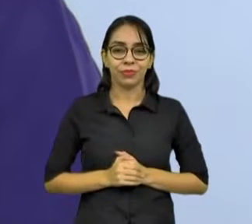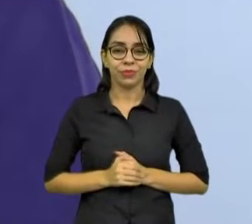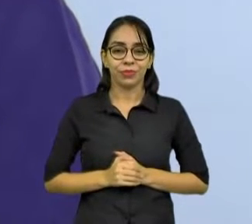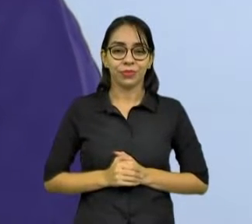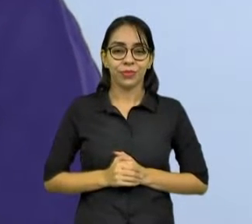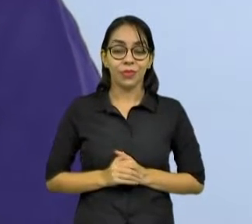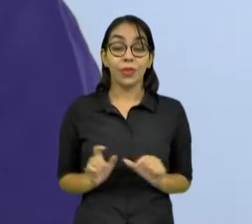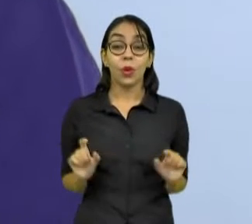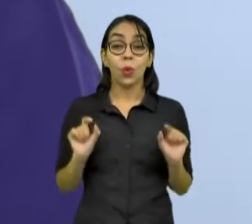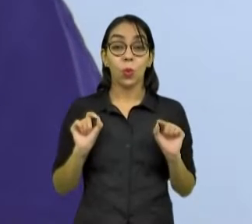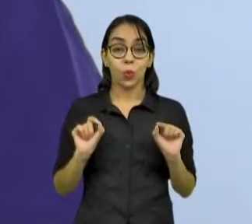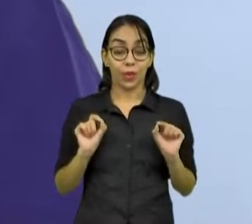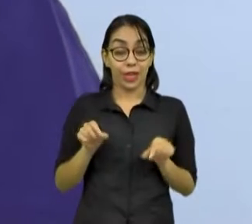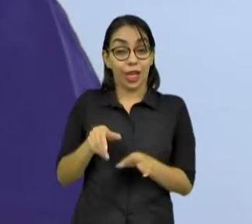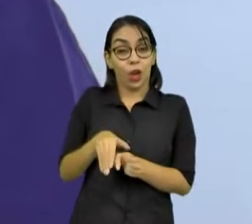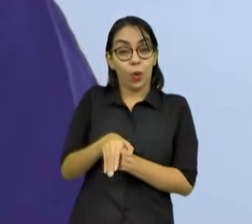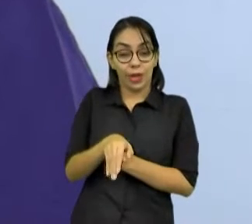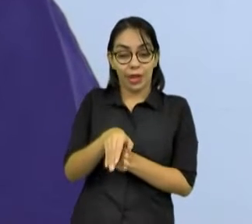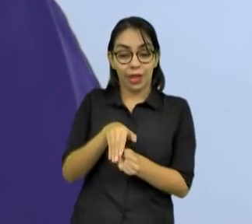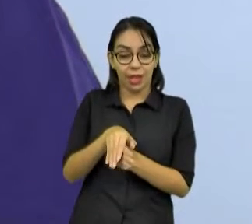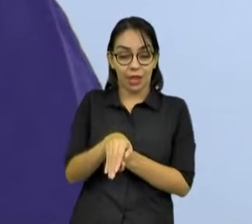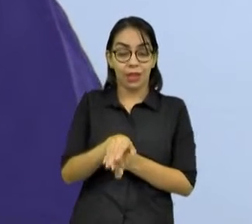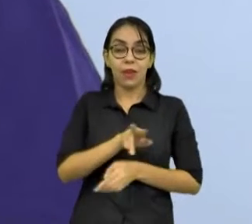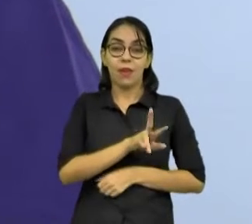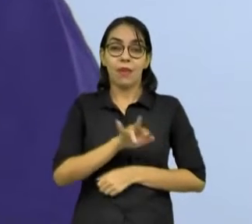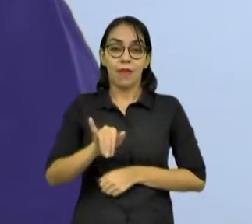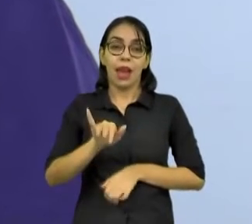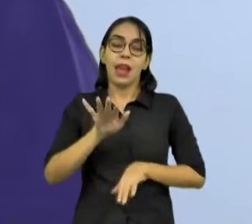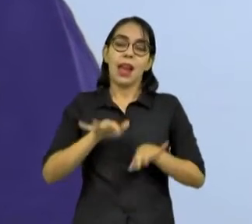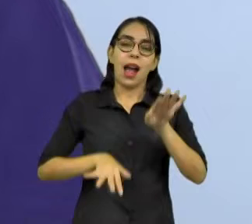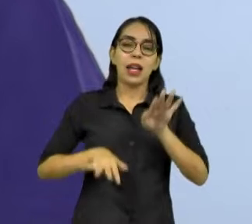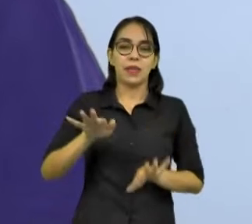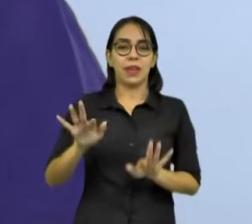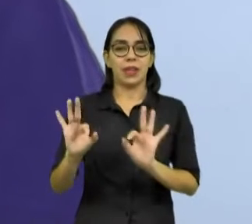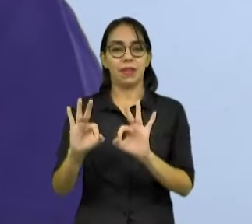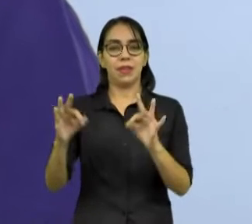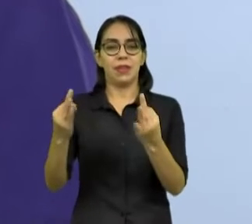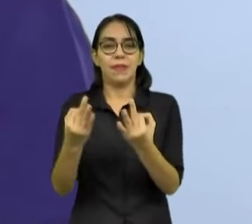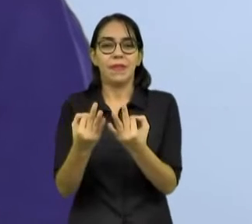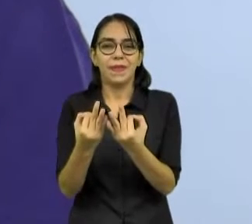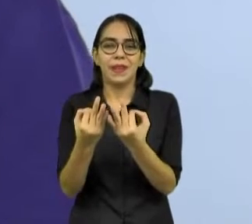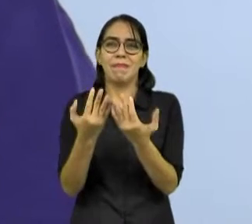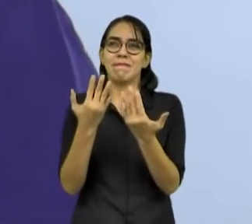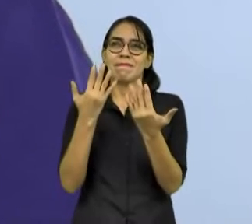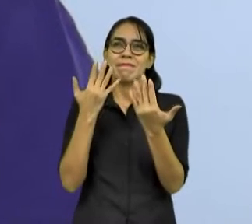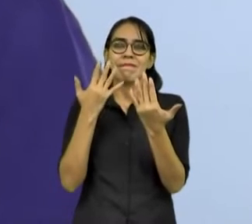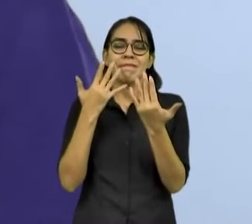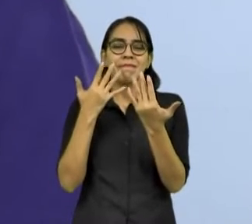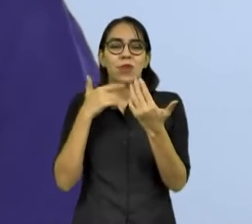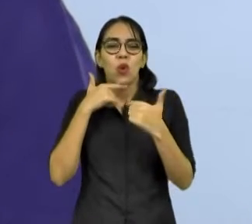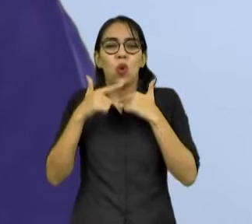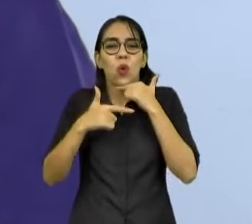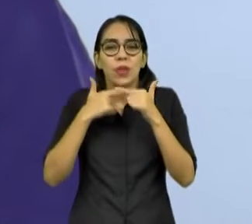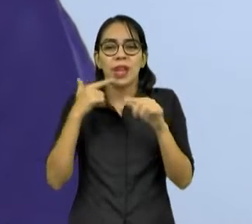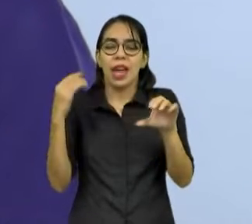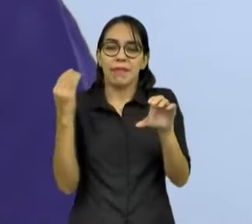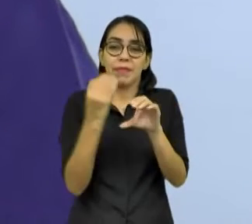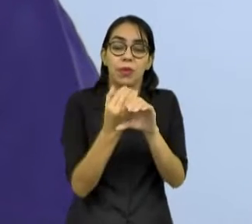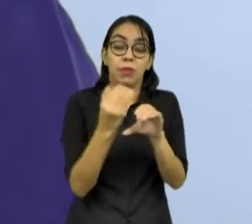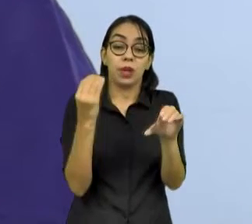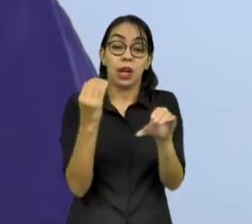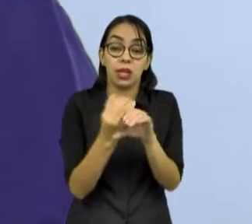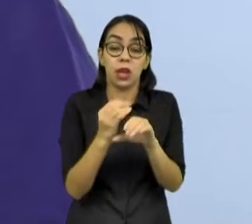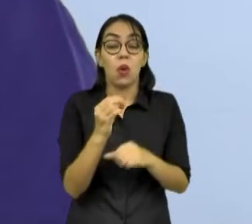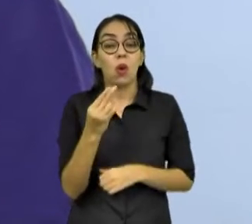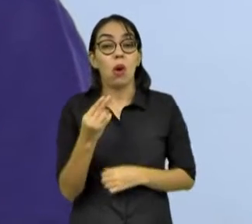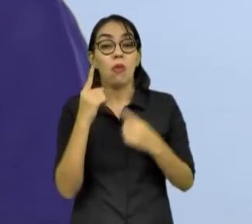gente oferece aqui? Conflitos com a família, a pessoa sofreu alguma forma de violência, de discriminação, então ela